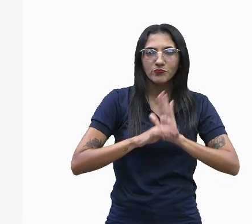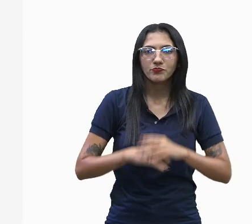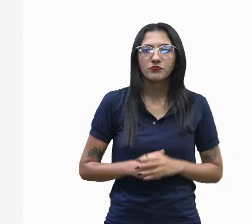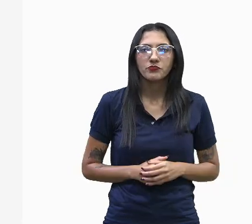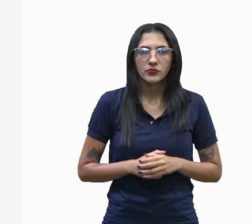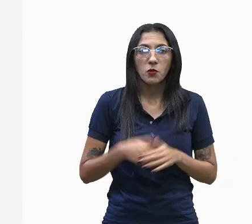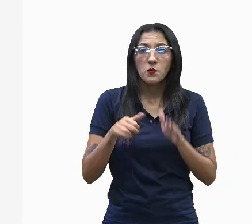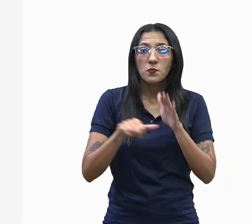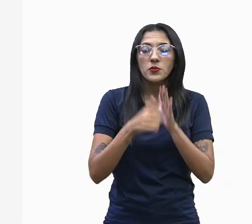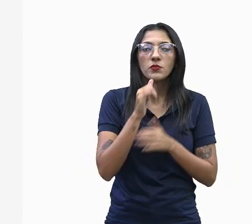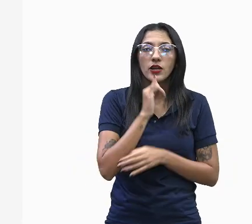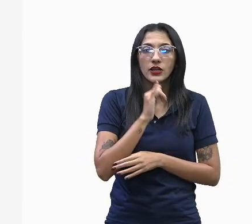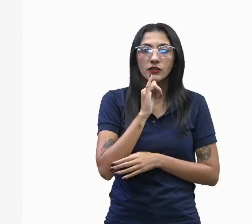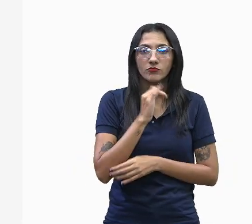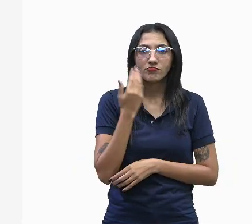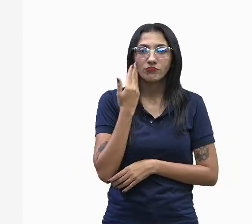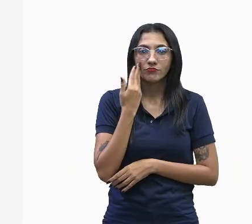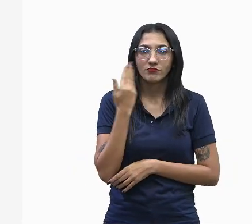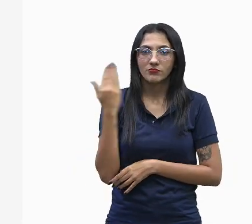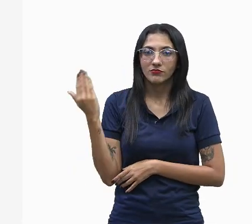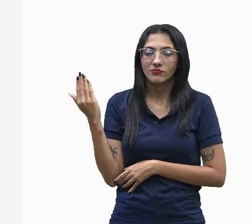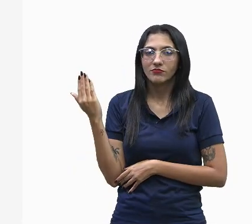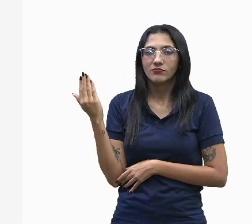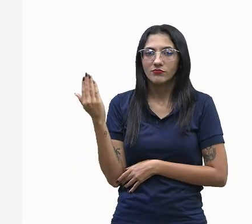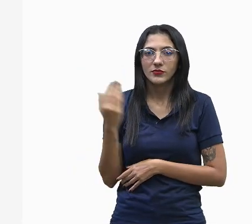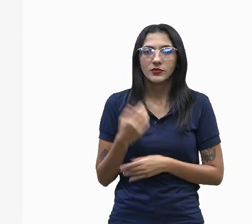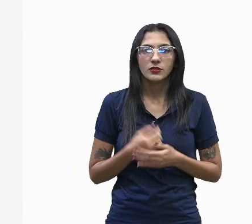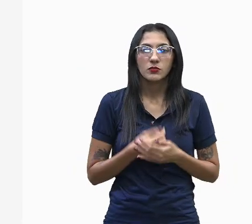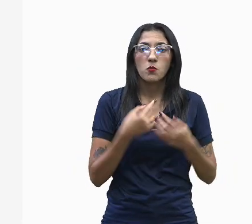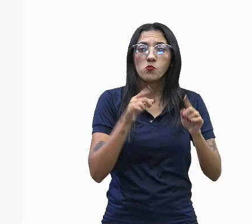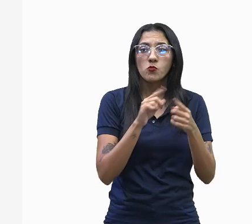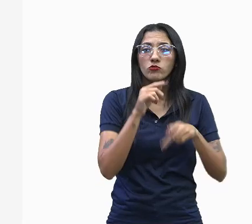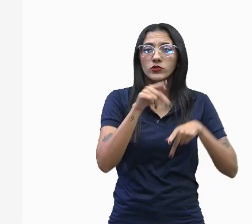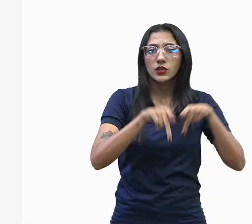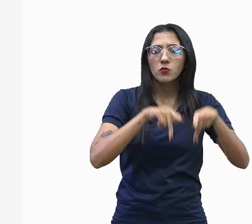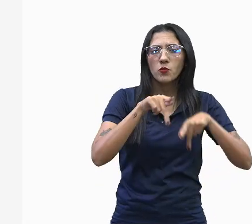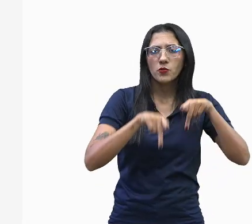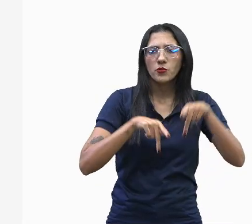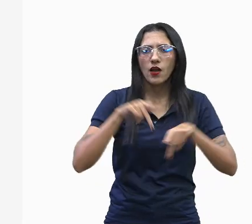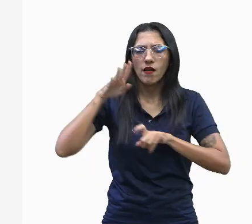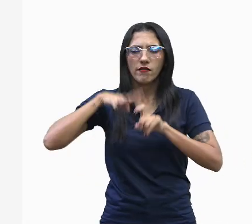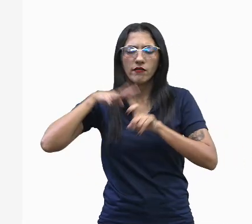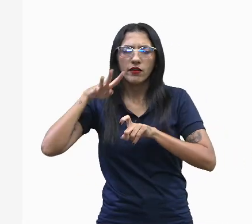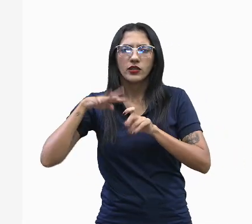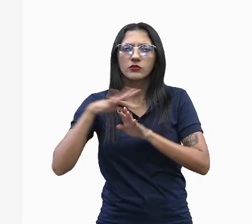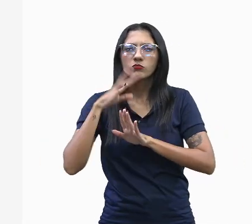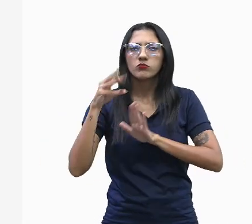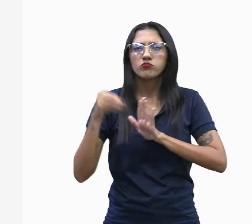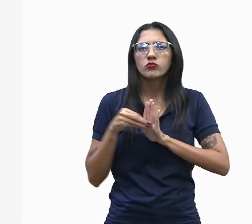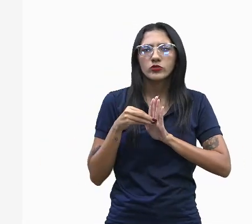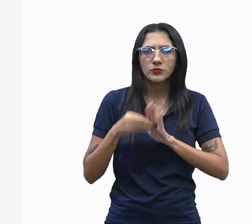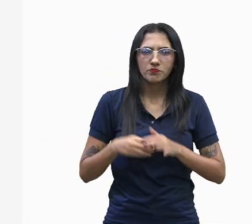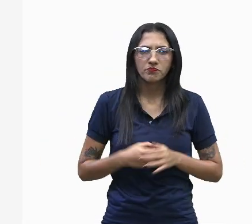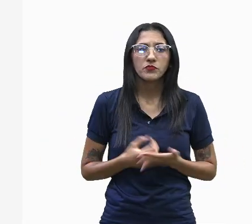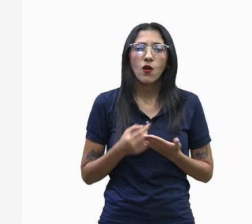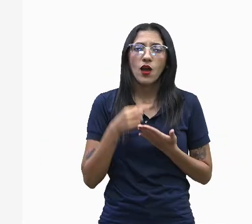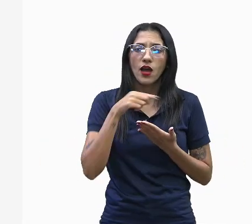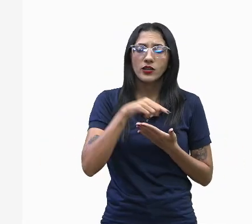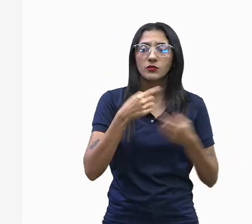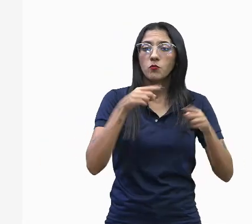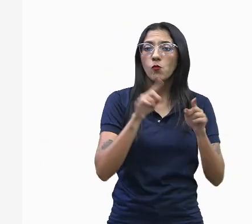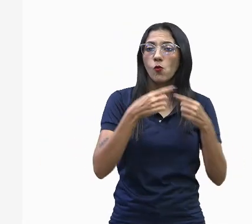primeiro exemplo é a música popular e lendas amazônicas, né? A música Curupira, interpretada pelo